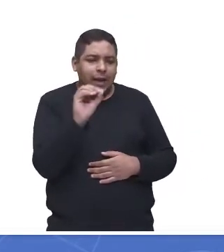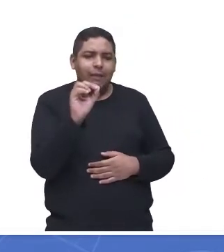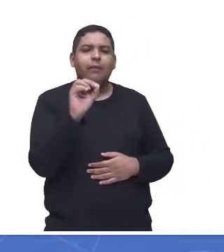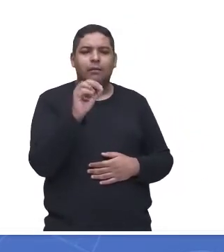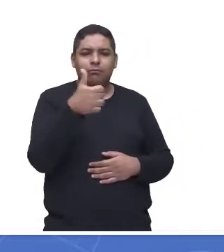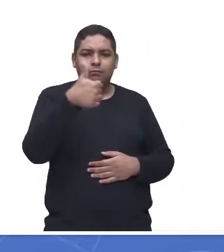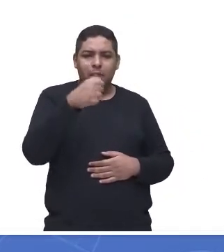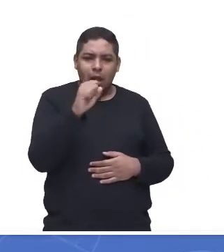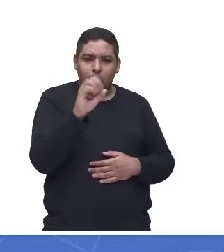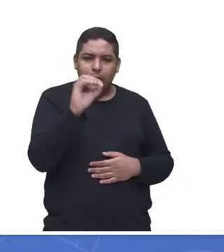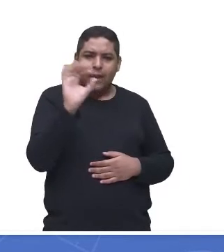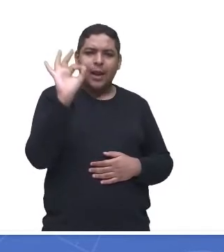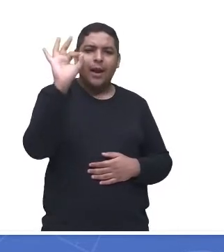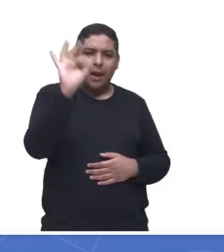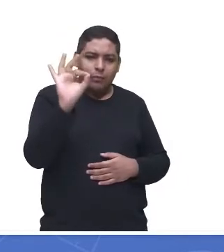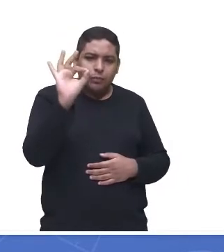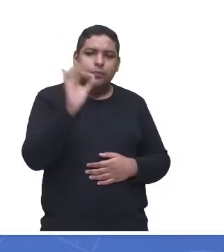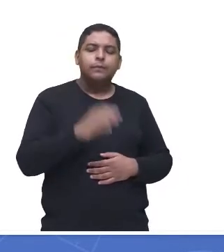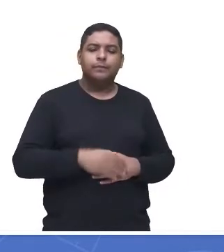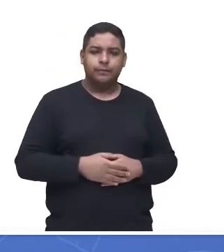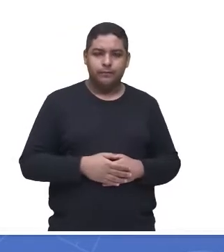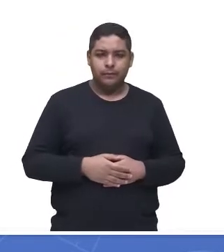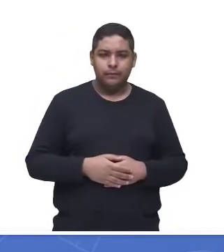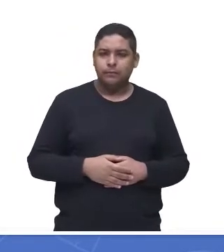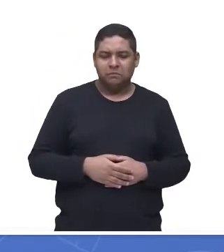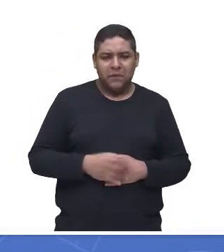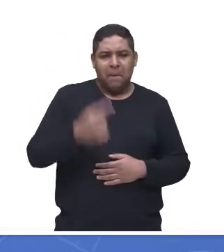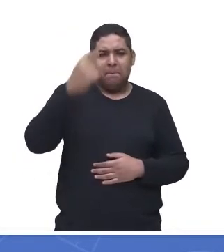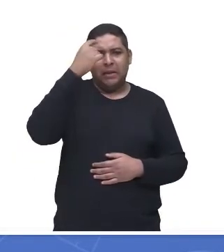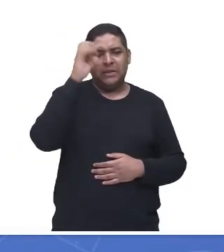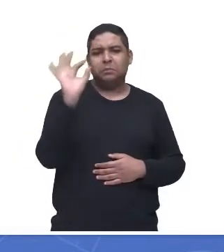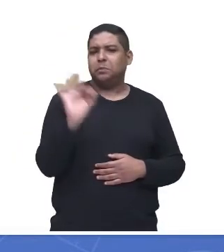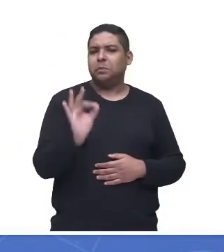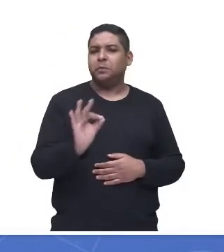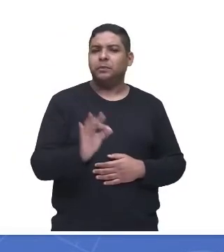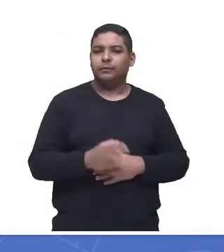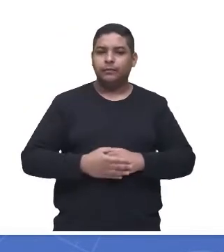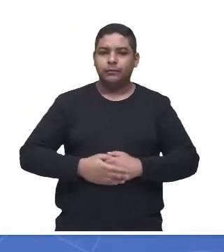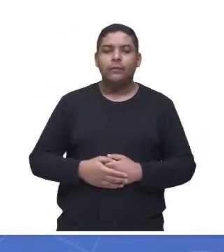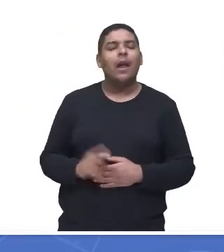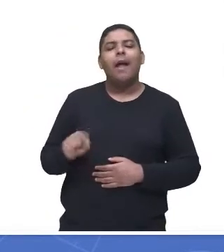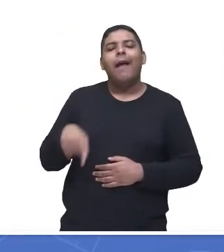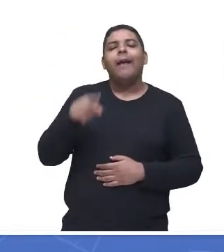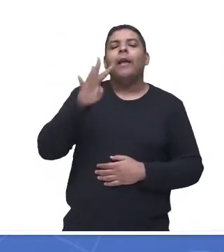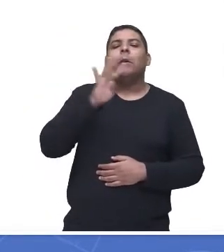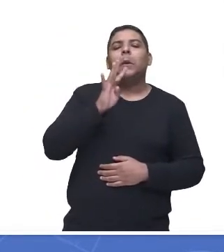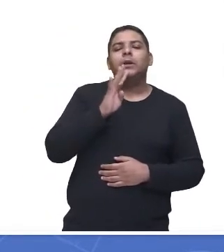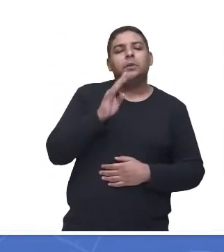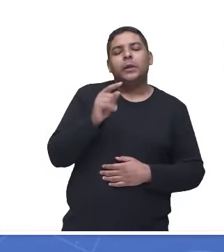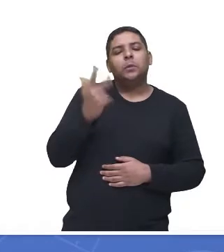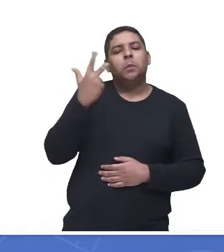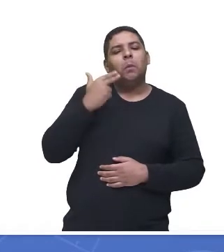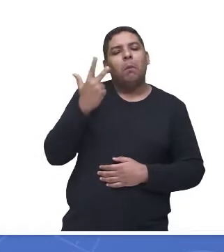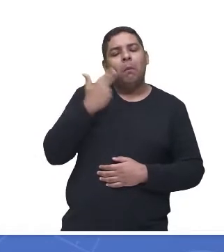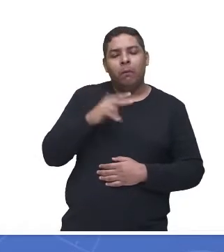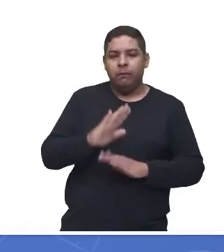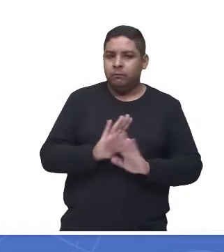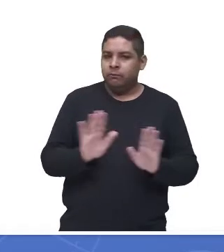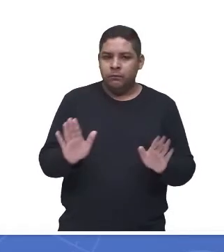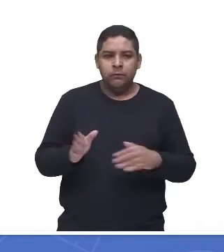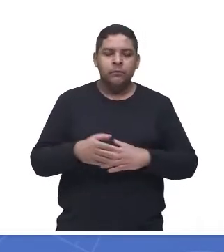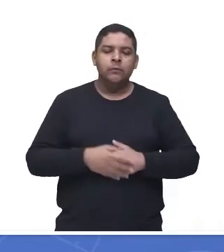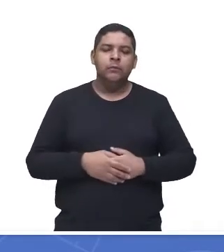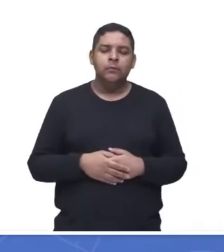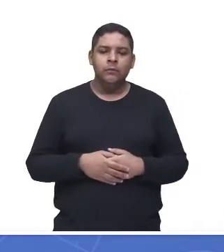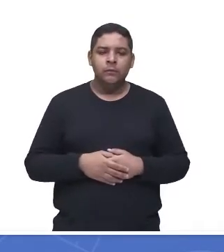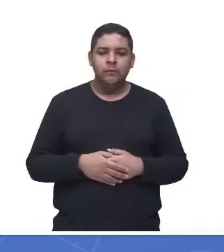ninguém está preocupado com nada disso, ninguém nem pensa nisso, né? É o conhecimento do senso comum. Esse conhecimento,